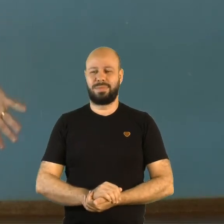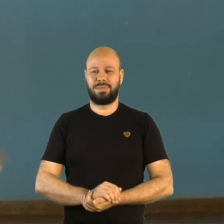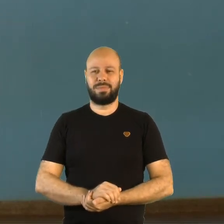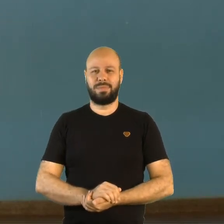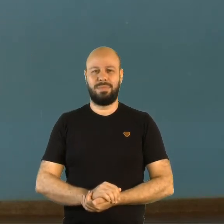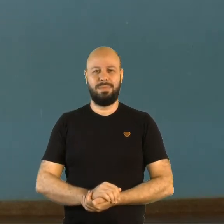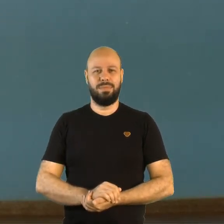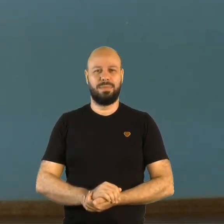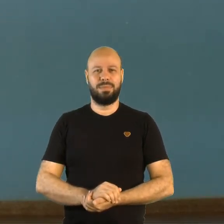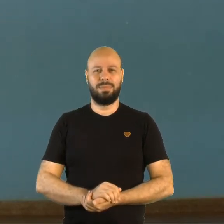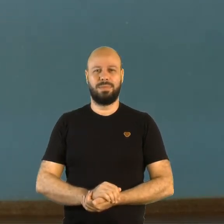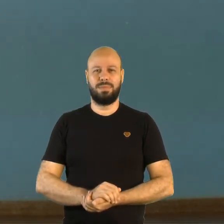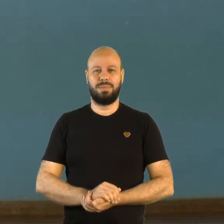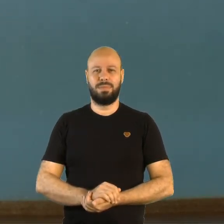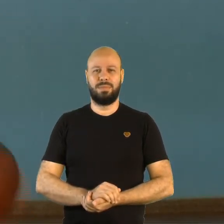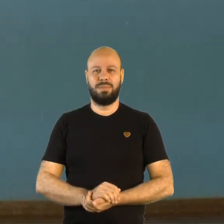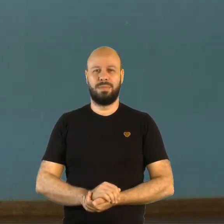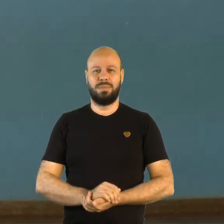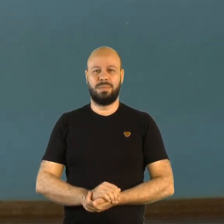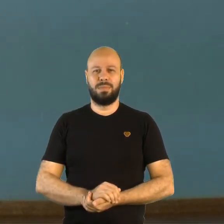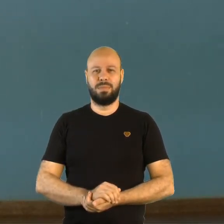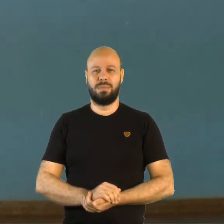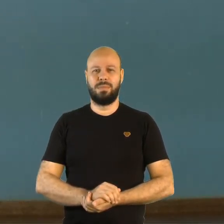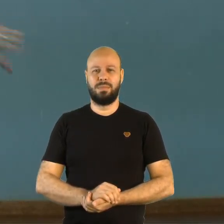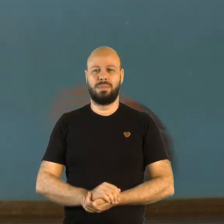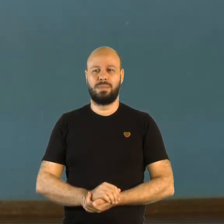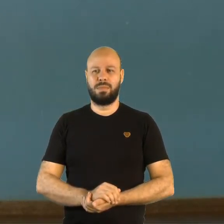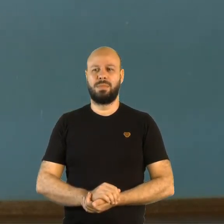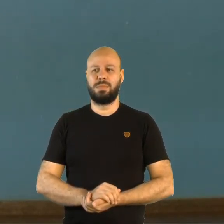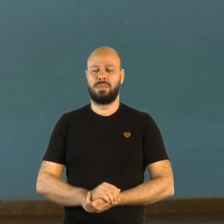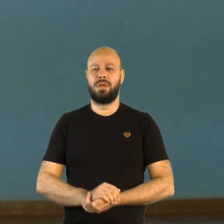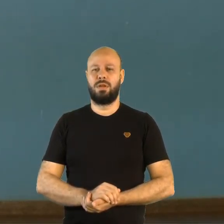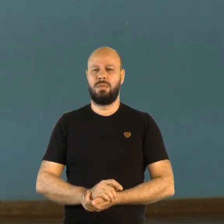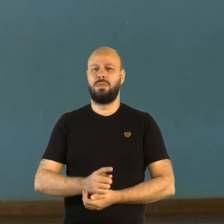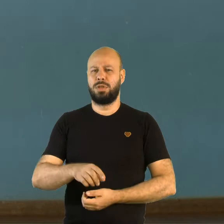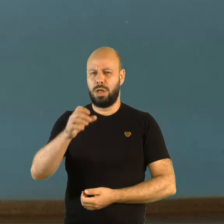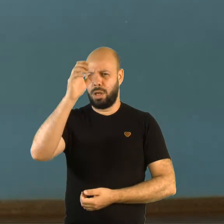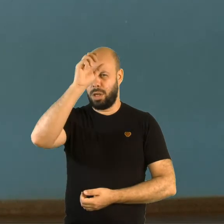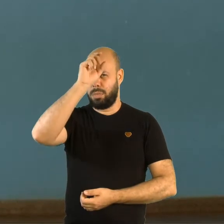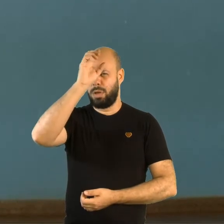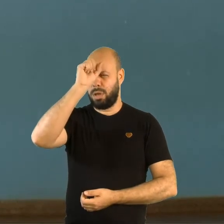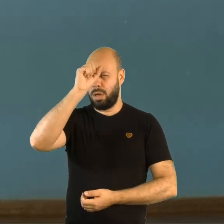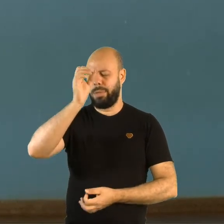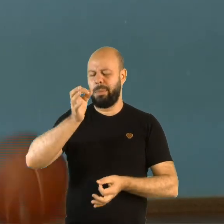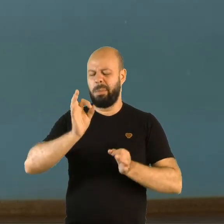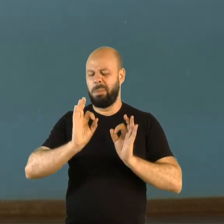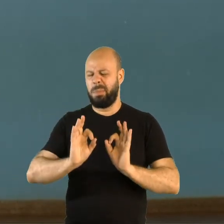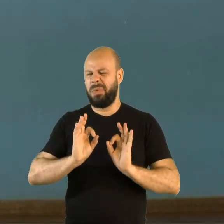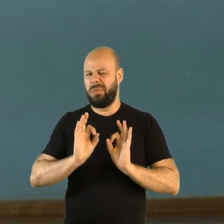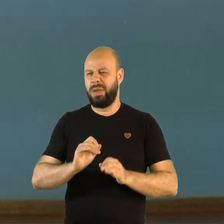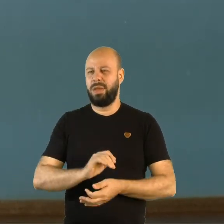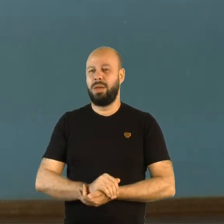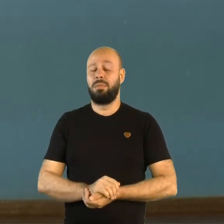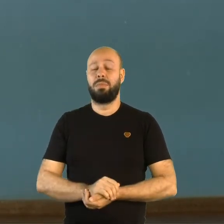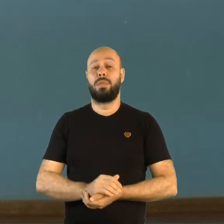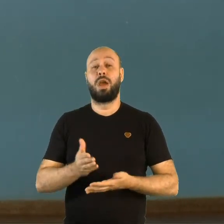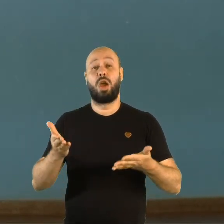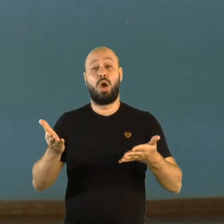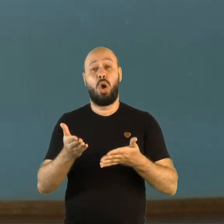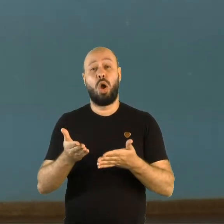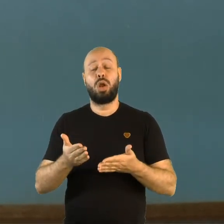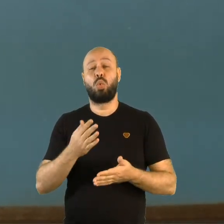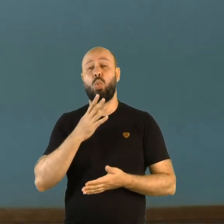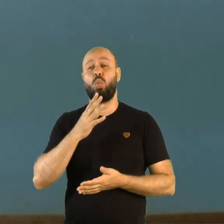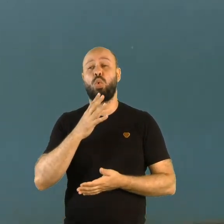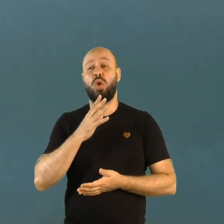E aí é perfeito 1 um ótimo E agora nós vamos